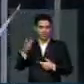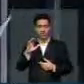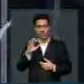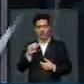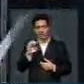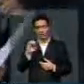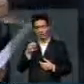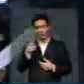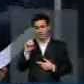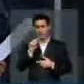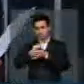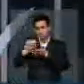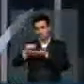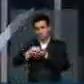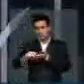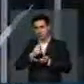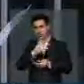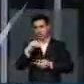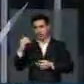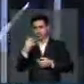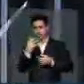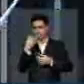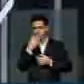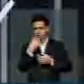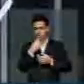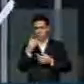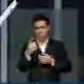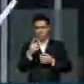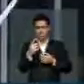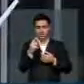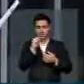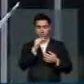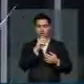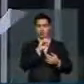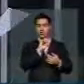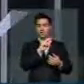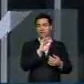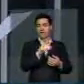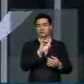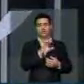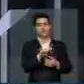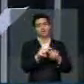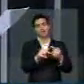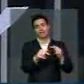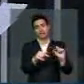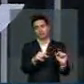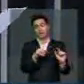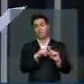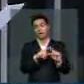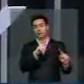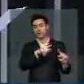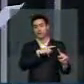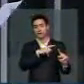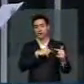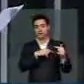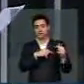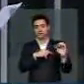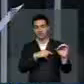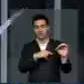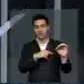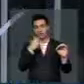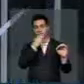escrevi 400 canções e Dorival Caim 70 Mas ele tem 70 canções